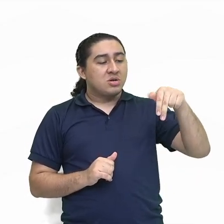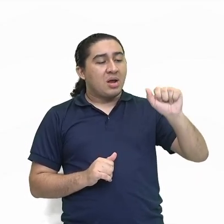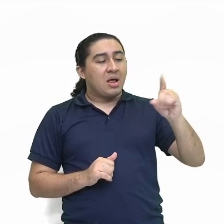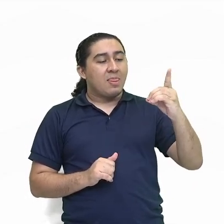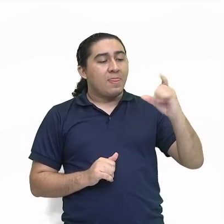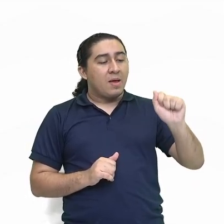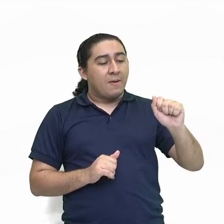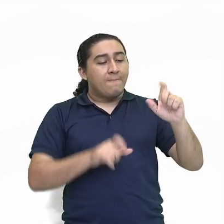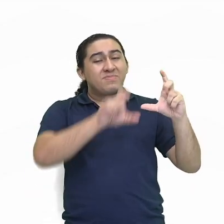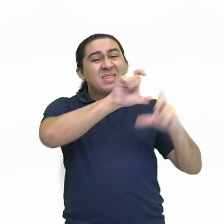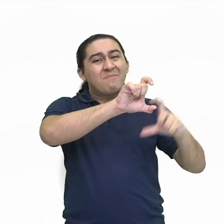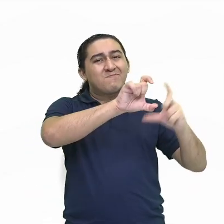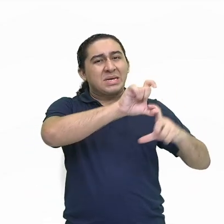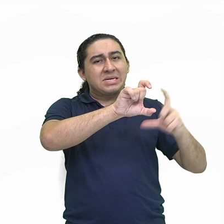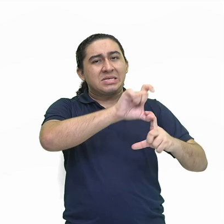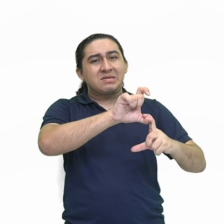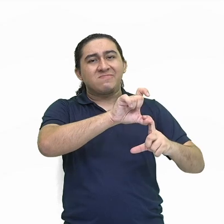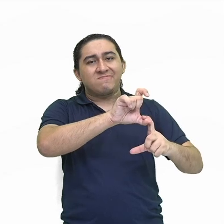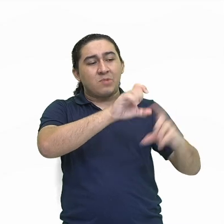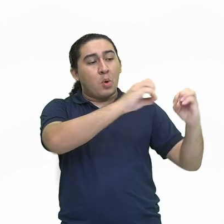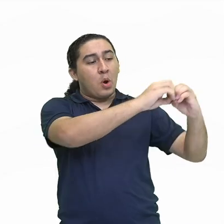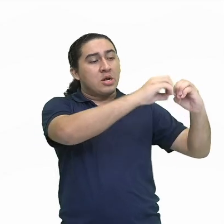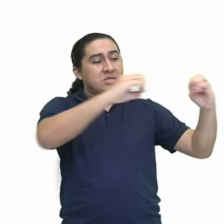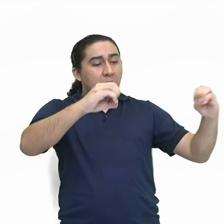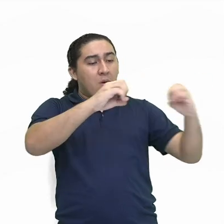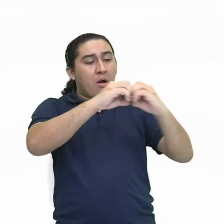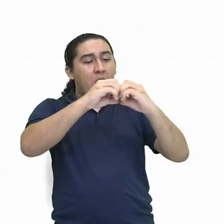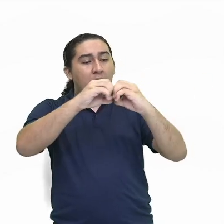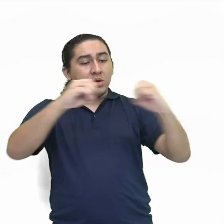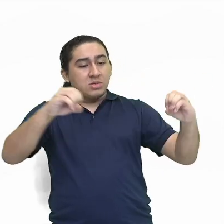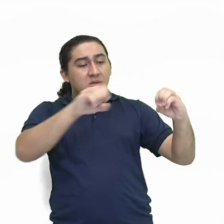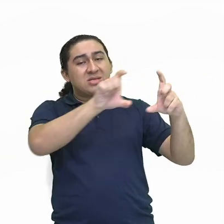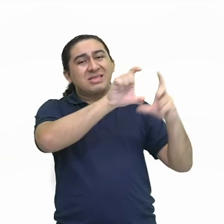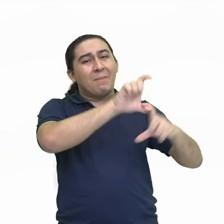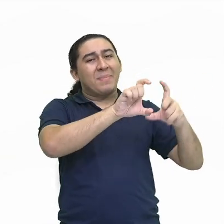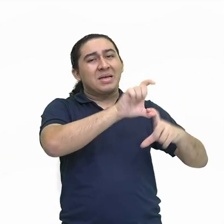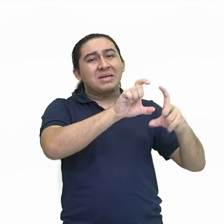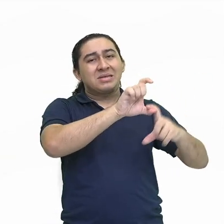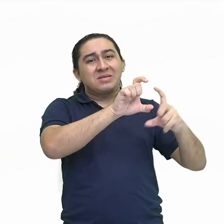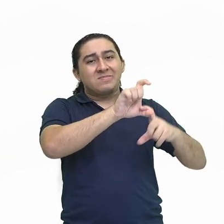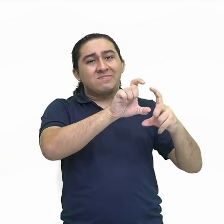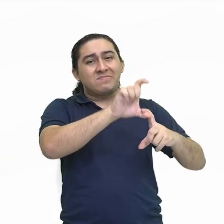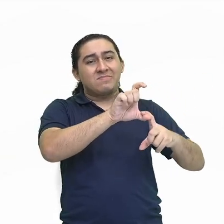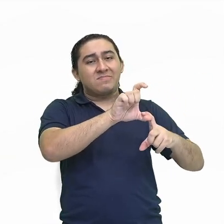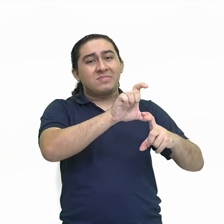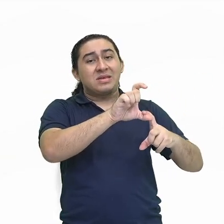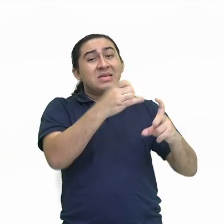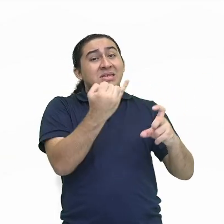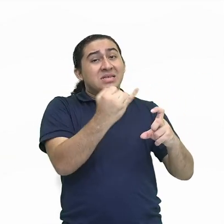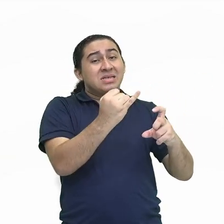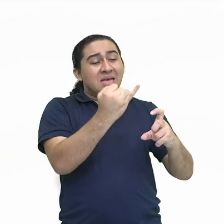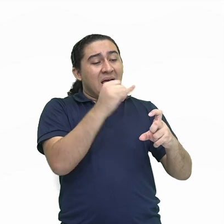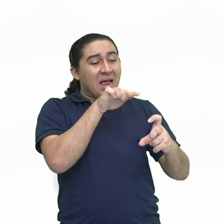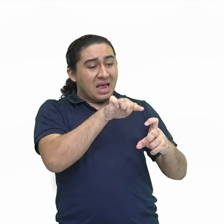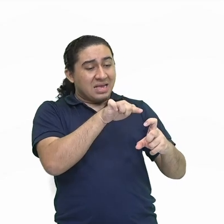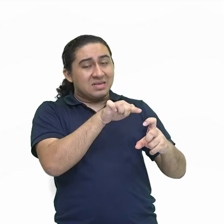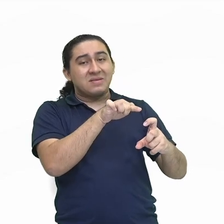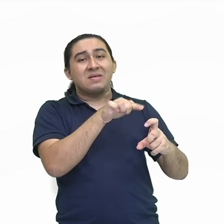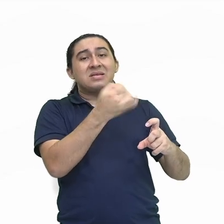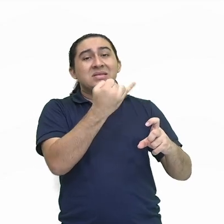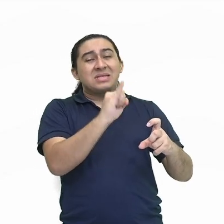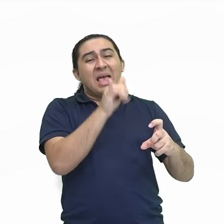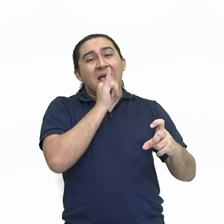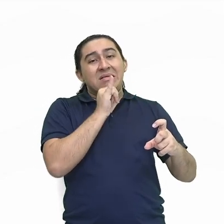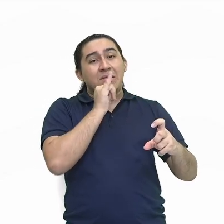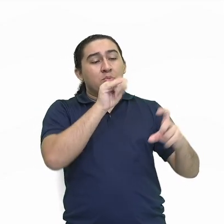é porque depende de outro ou de alguma coisa, né? Então, se é subordinado, se eu